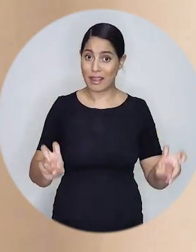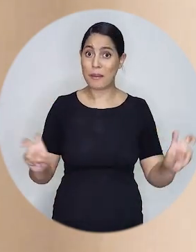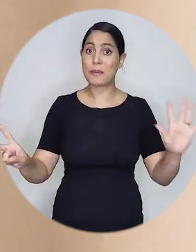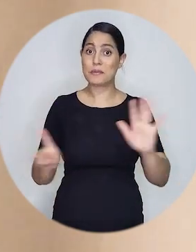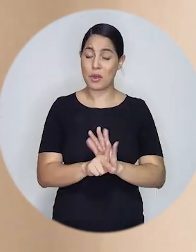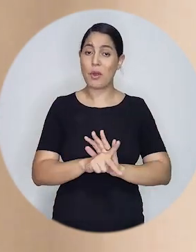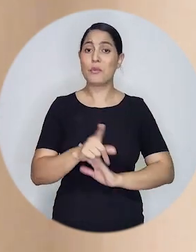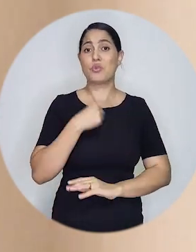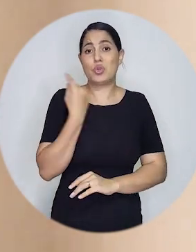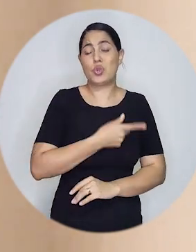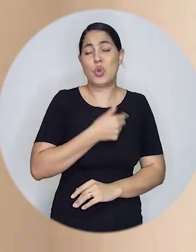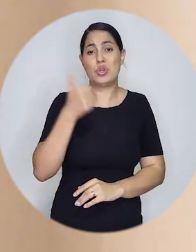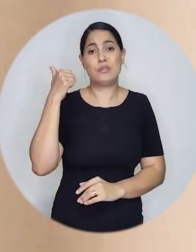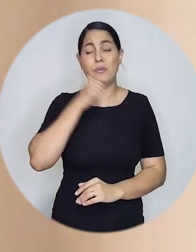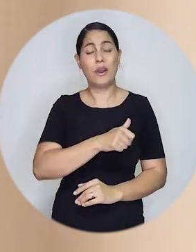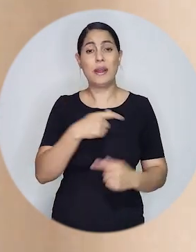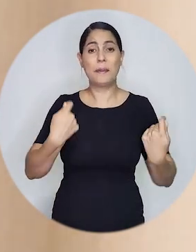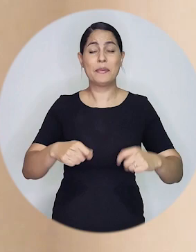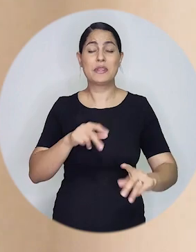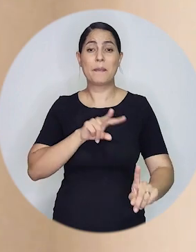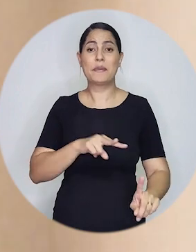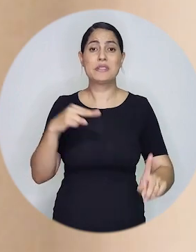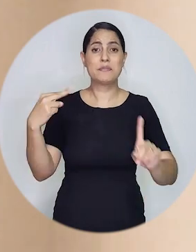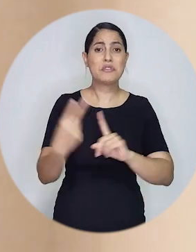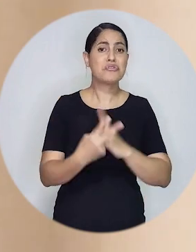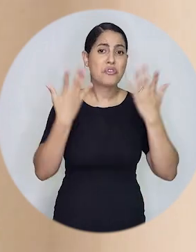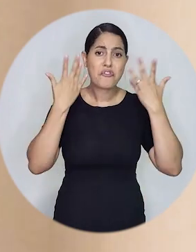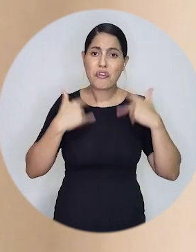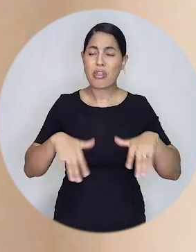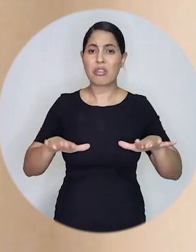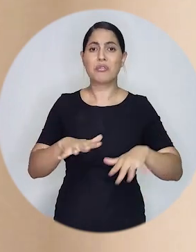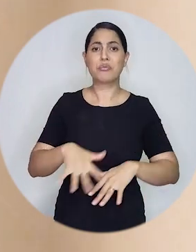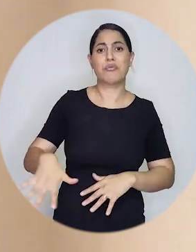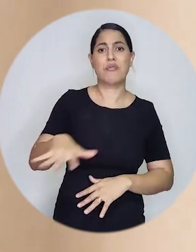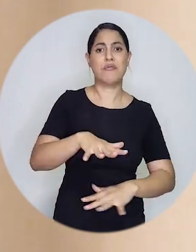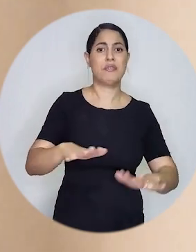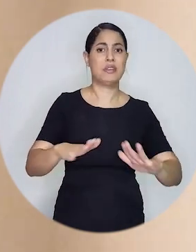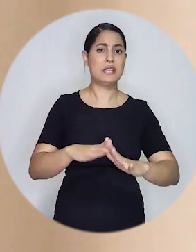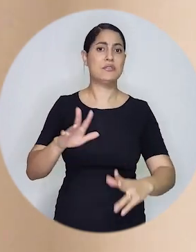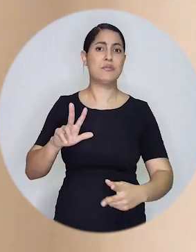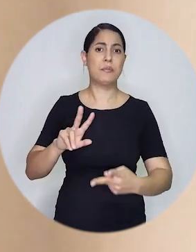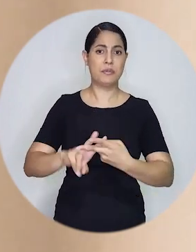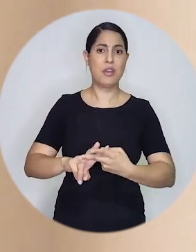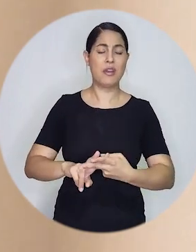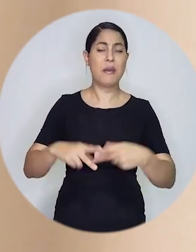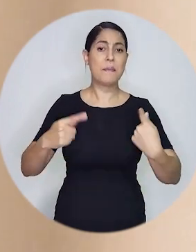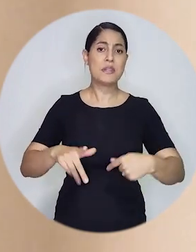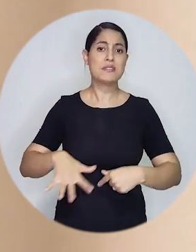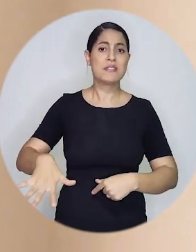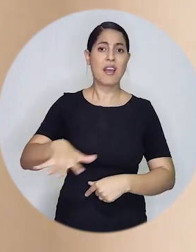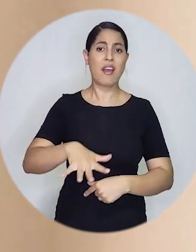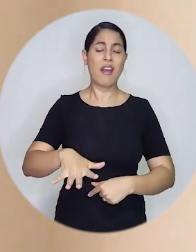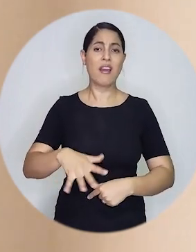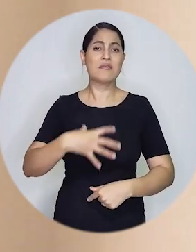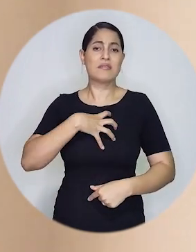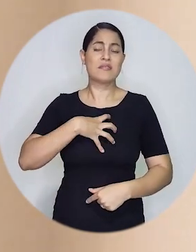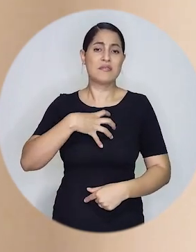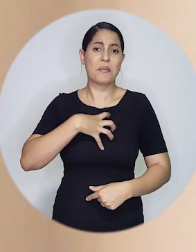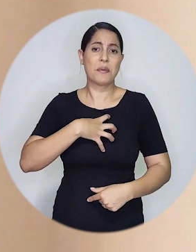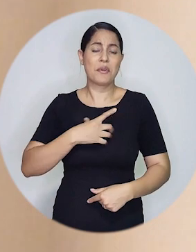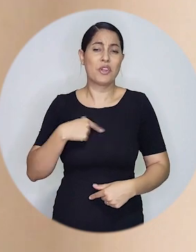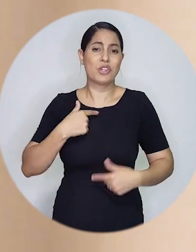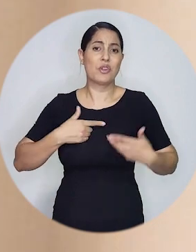são questões que são próprias e peculiares das mulheres, que precisam ser olhadas com naturalidade, e os espaços precisam ser adaptados para que nós